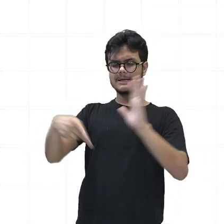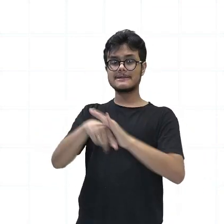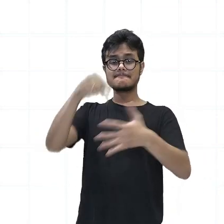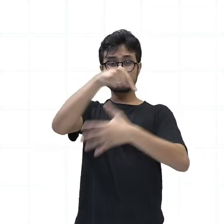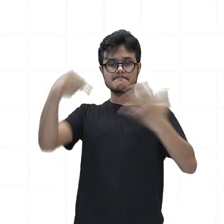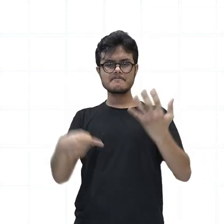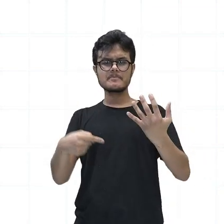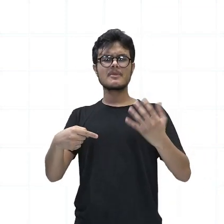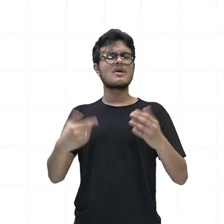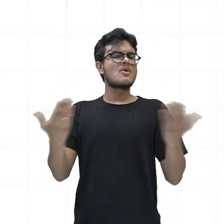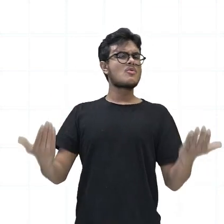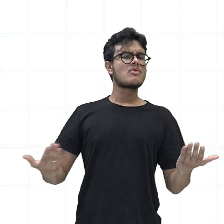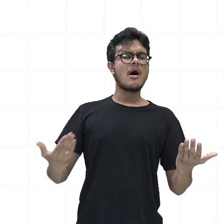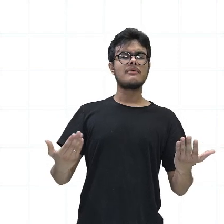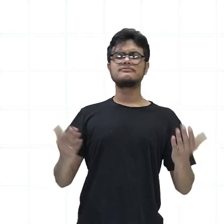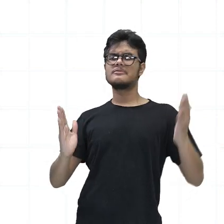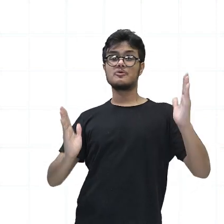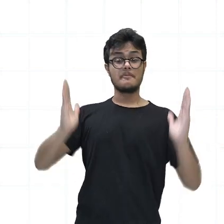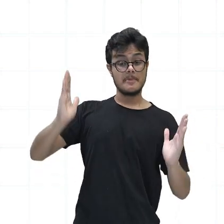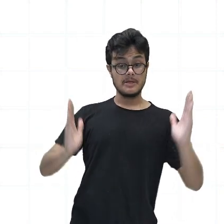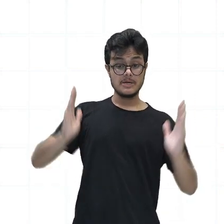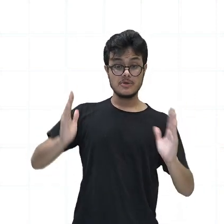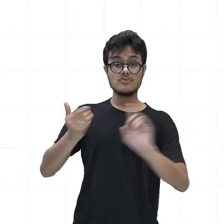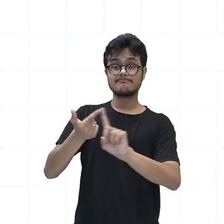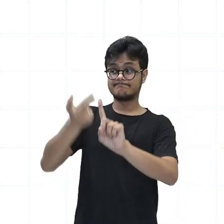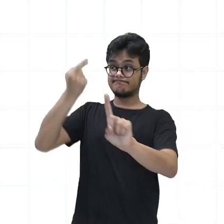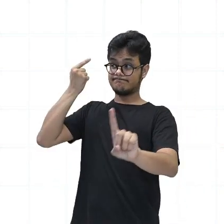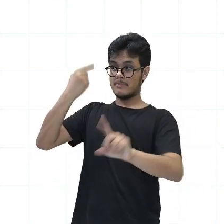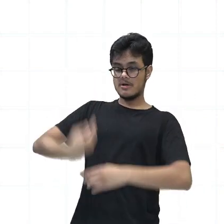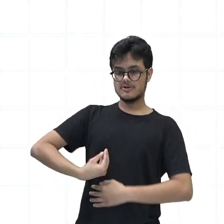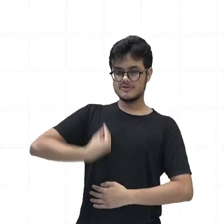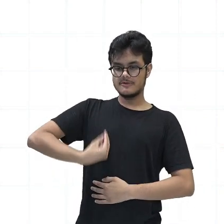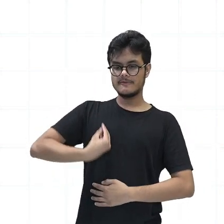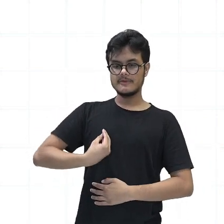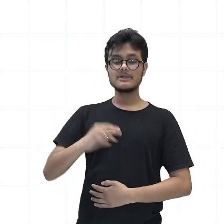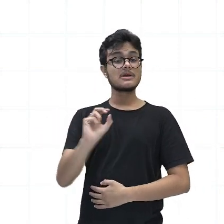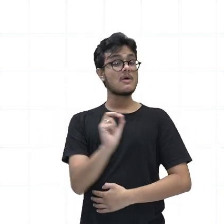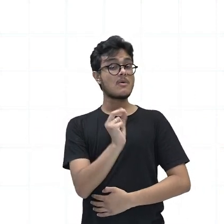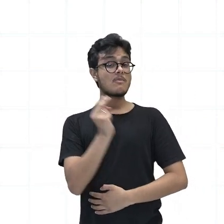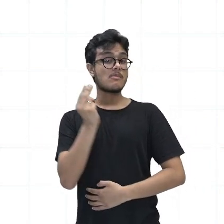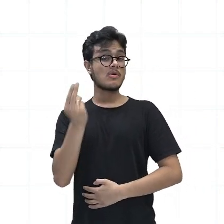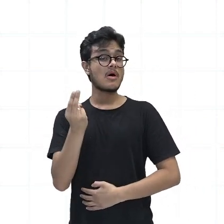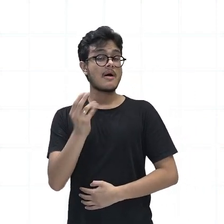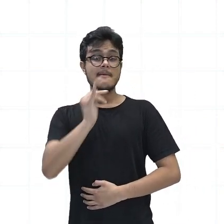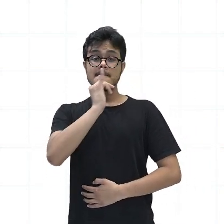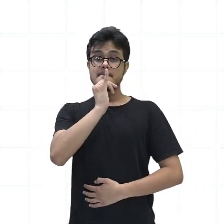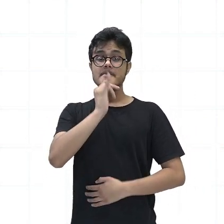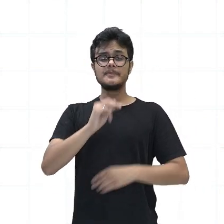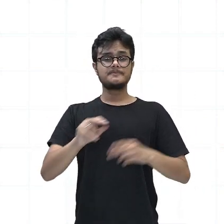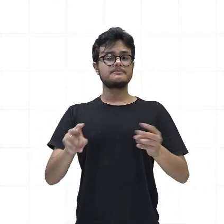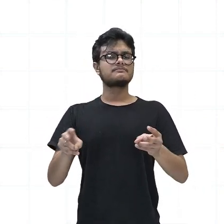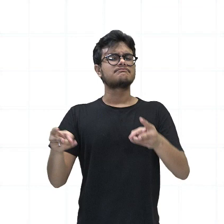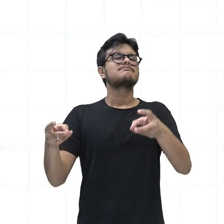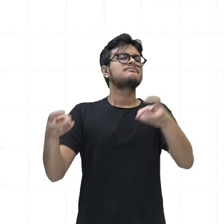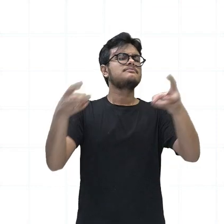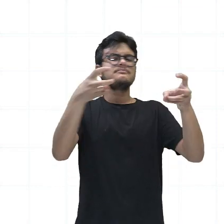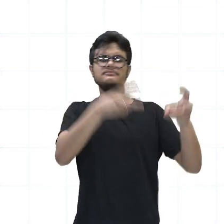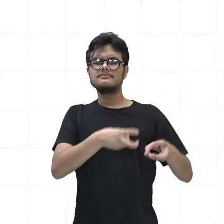na definição da época, do ambiente, da história e na criação da atmosfera geral